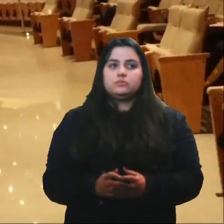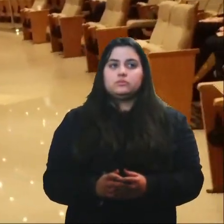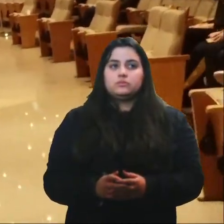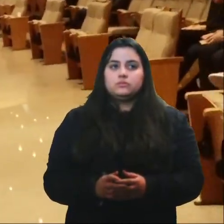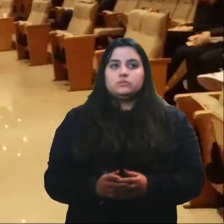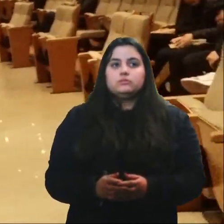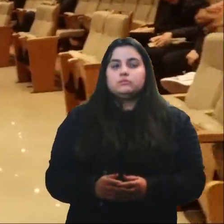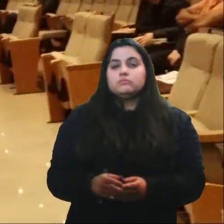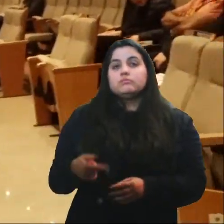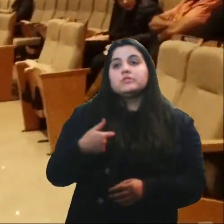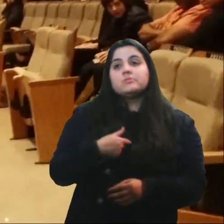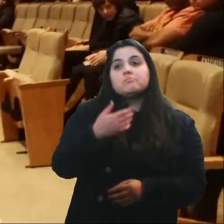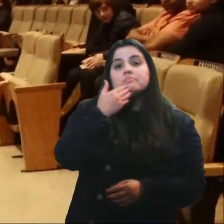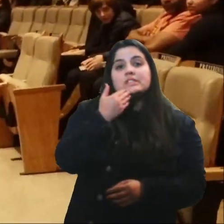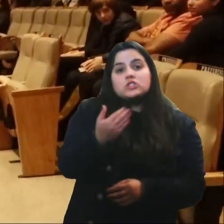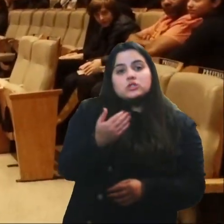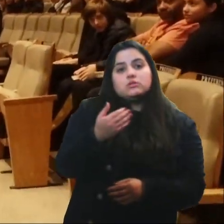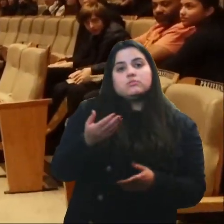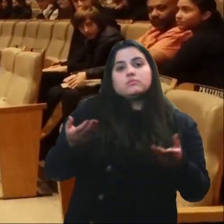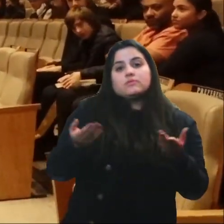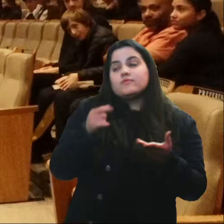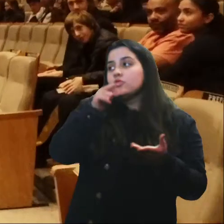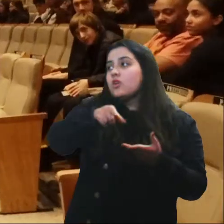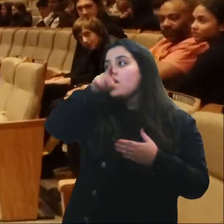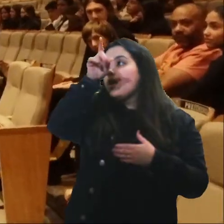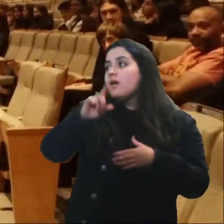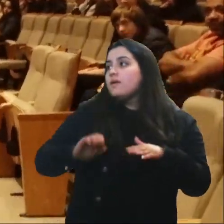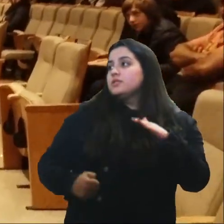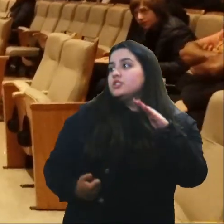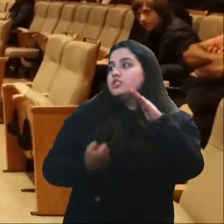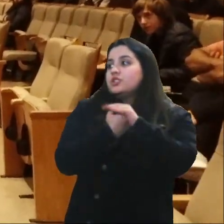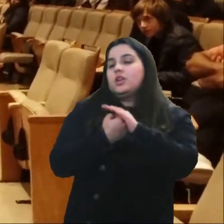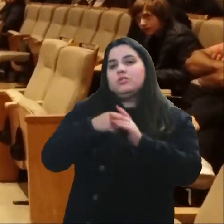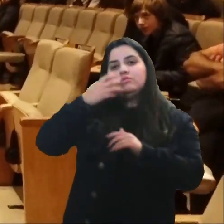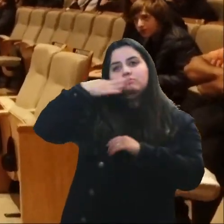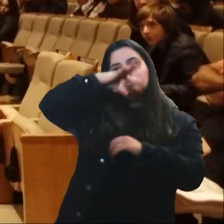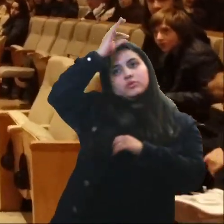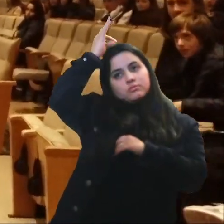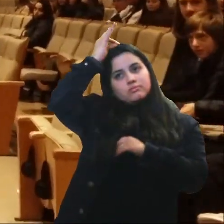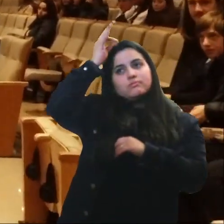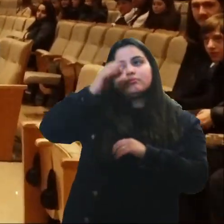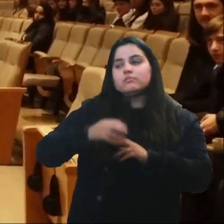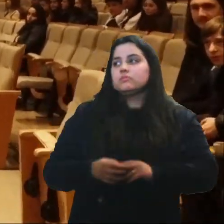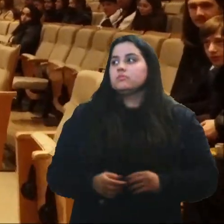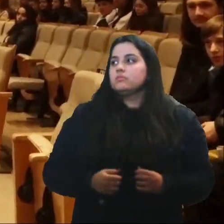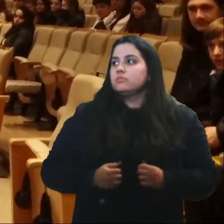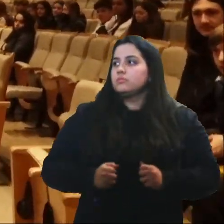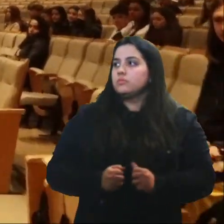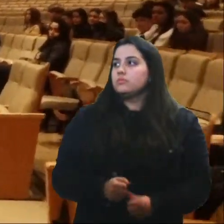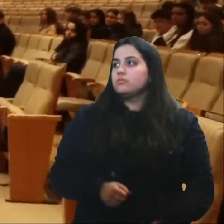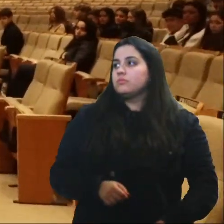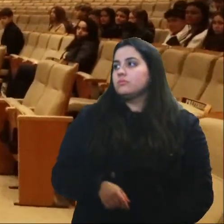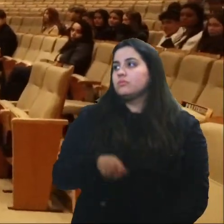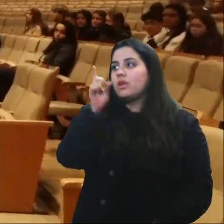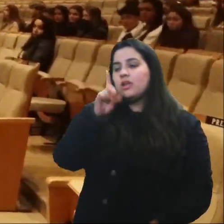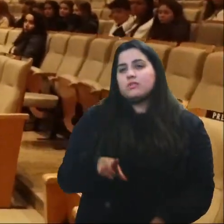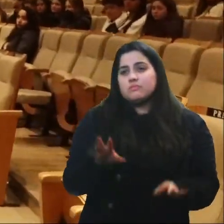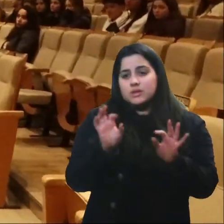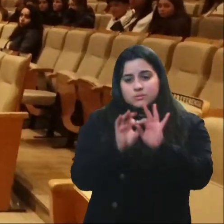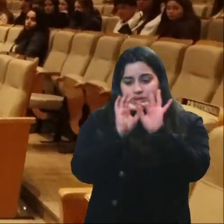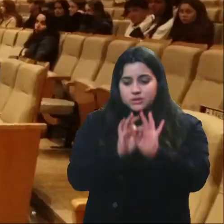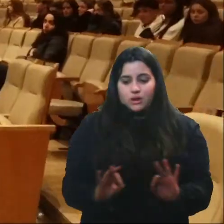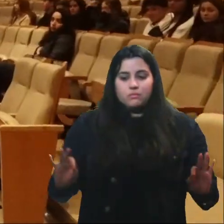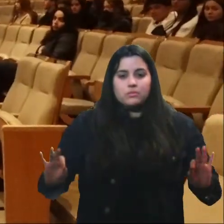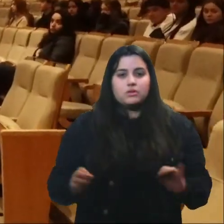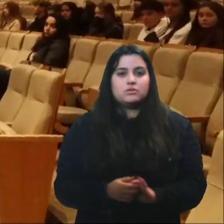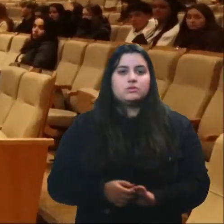Eu vim pedir para você hoje, para você ser cheio do Espírito de Deus. É uma palavra simples.